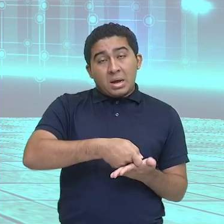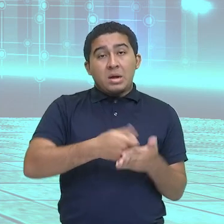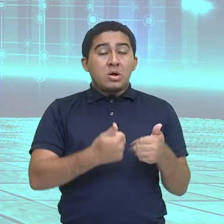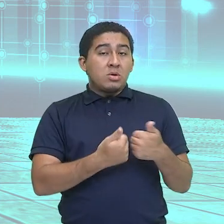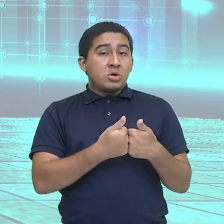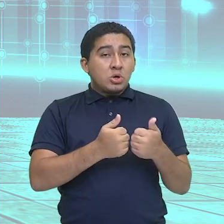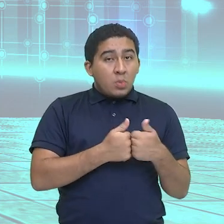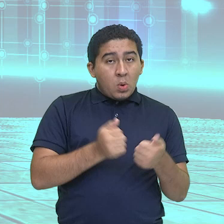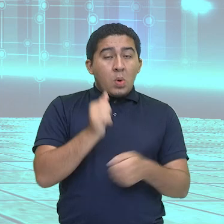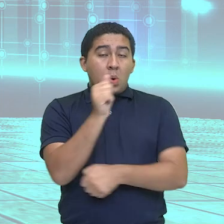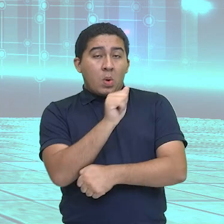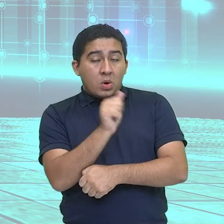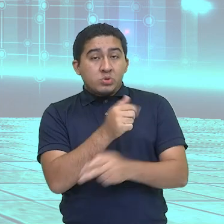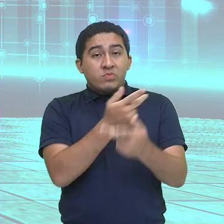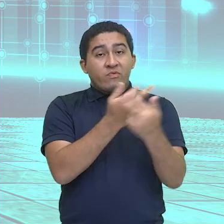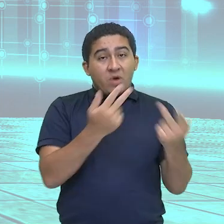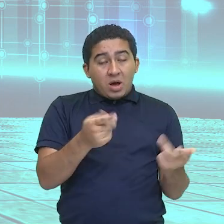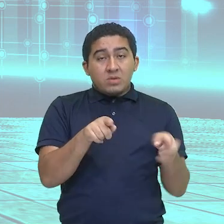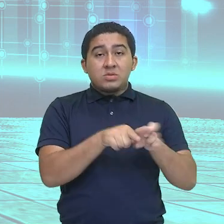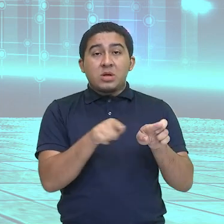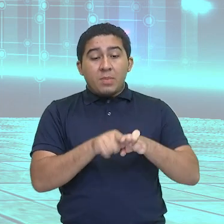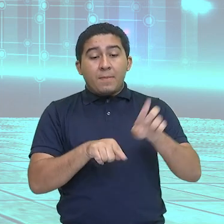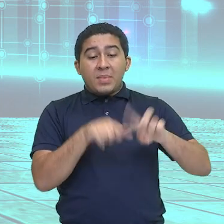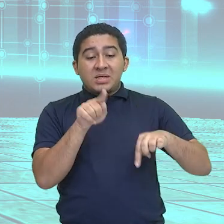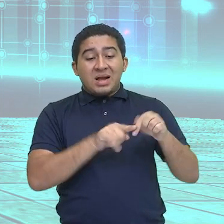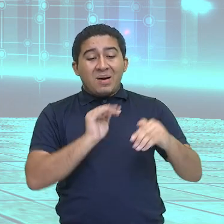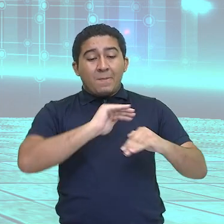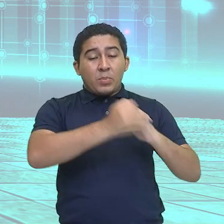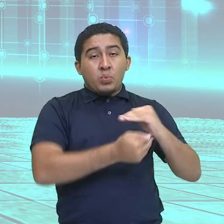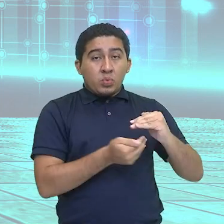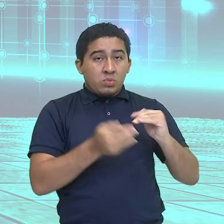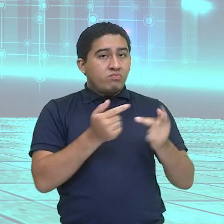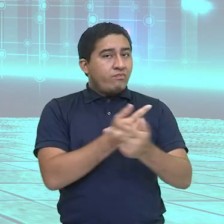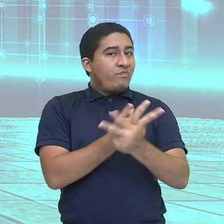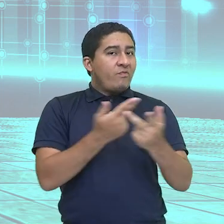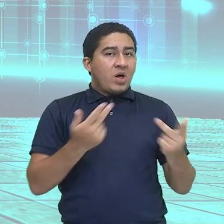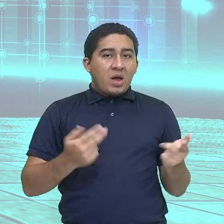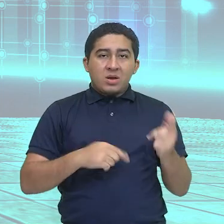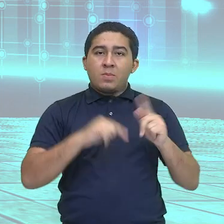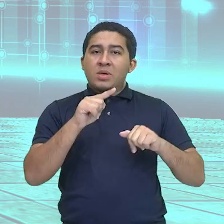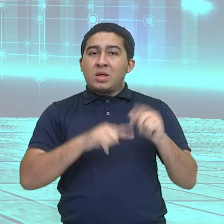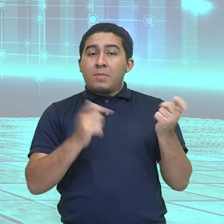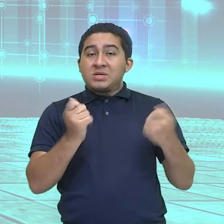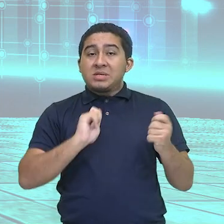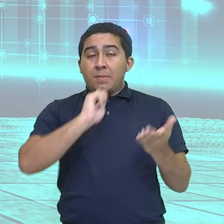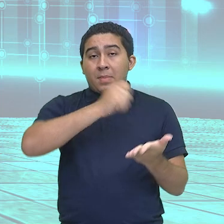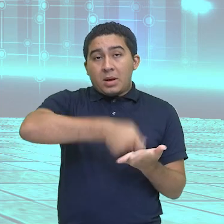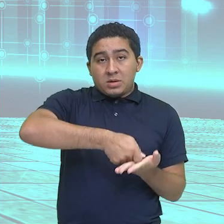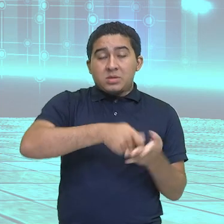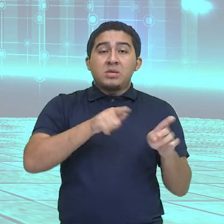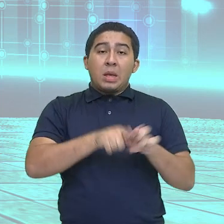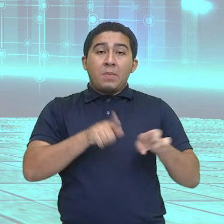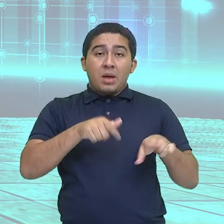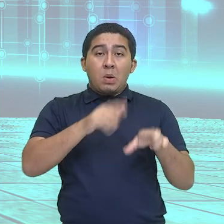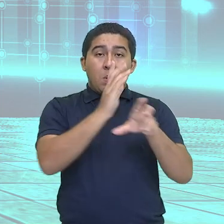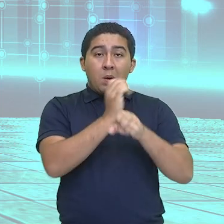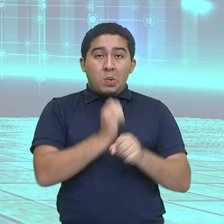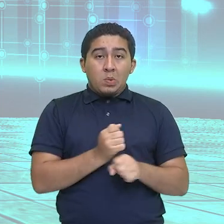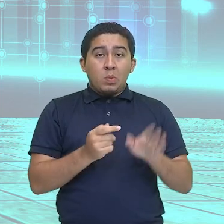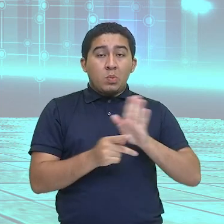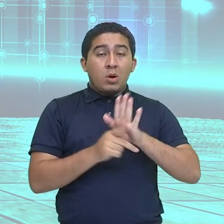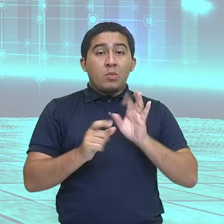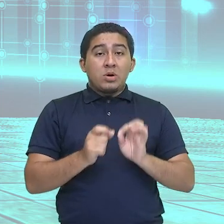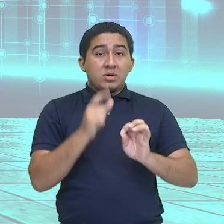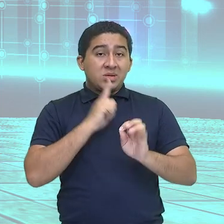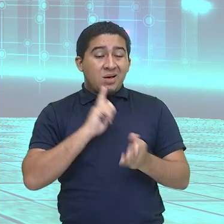com embalagem, né? Você tem uma série de gastos envolvendo o seu produto que entra no cálculo aí